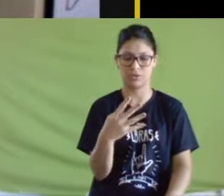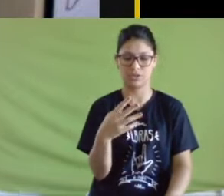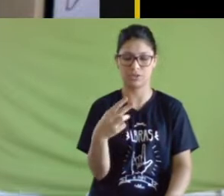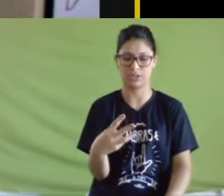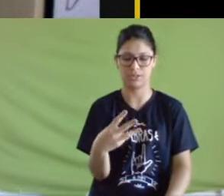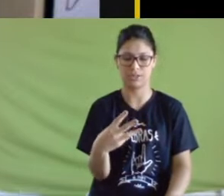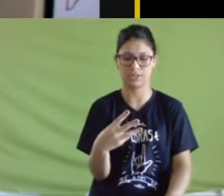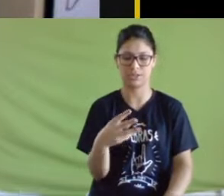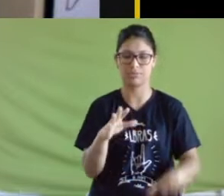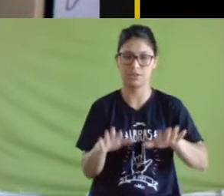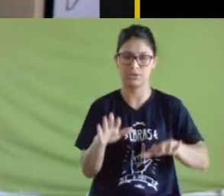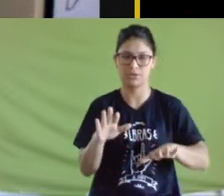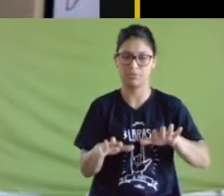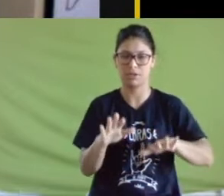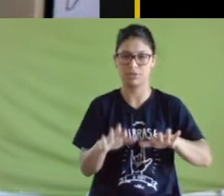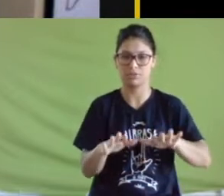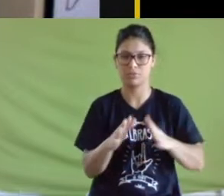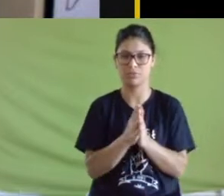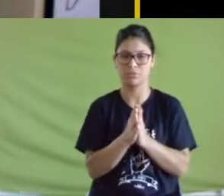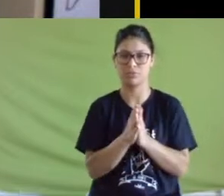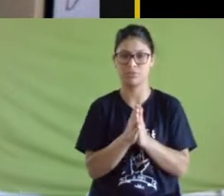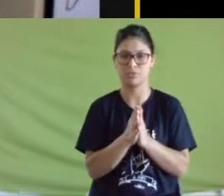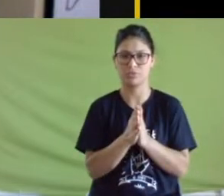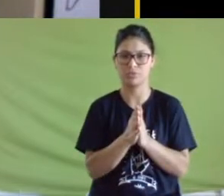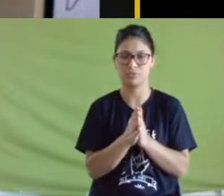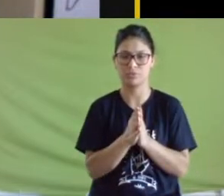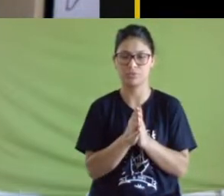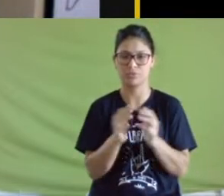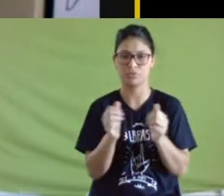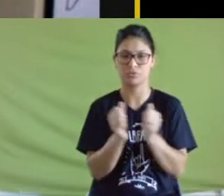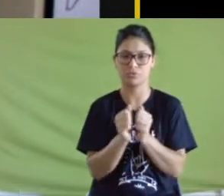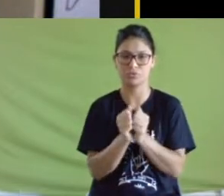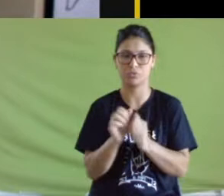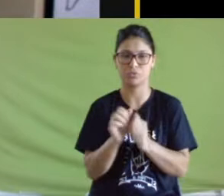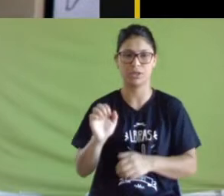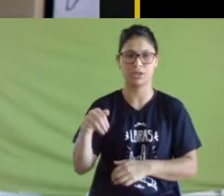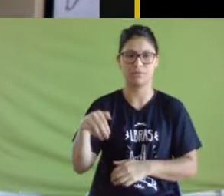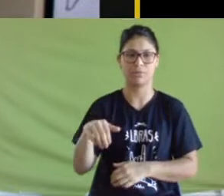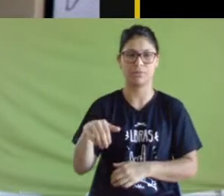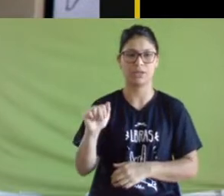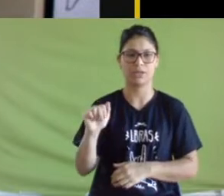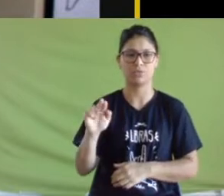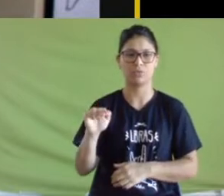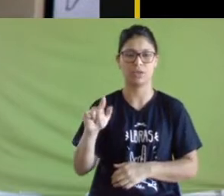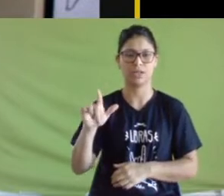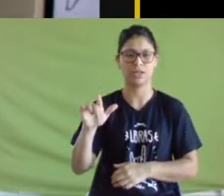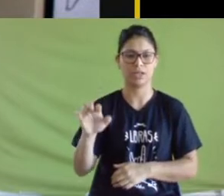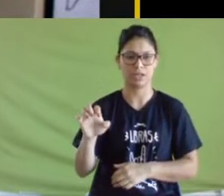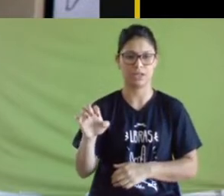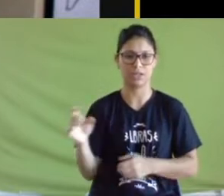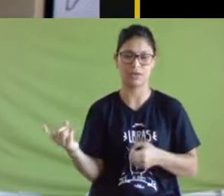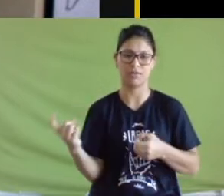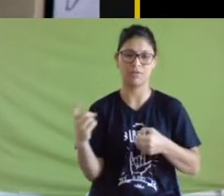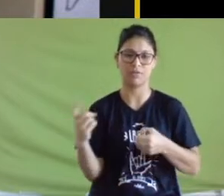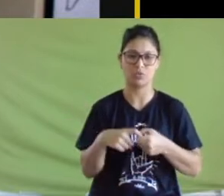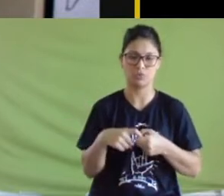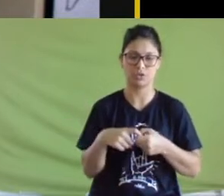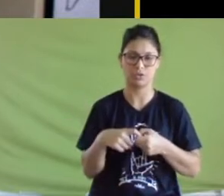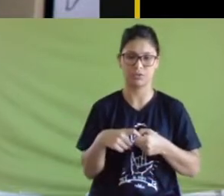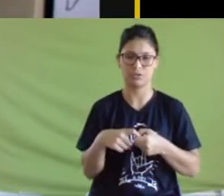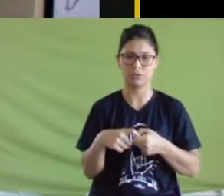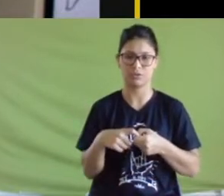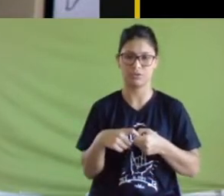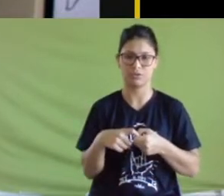1643, por aí, foi evidentíssimo para mim, com Emanuele Tesauro, que ele estava retomando